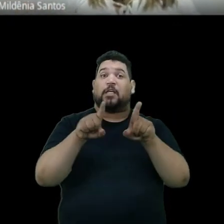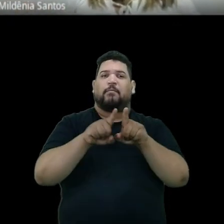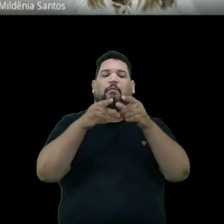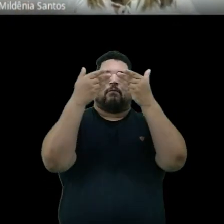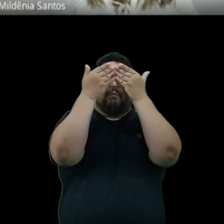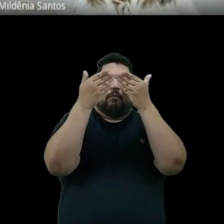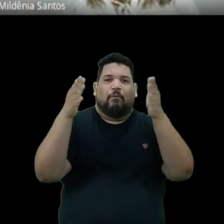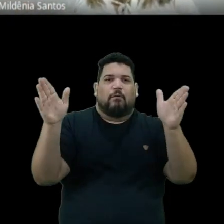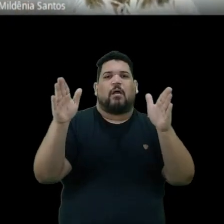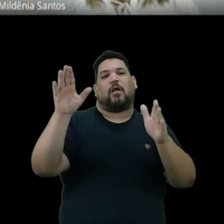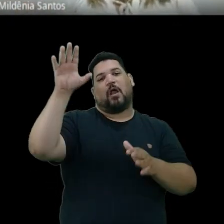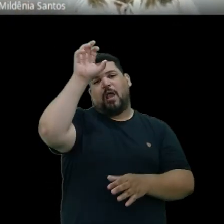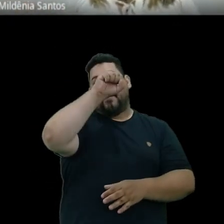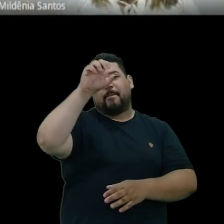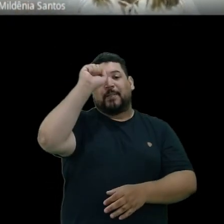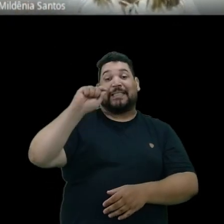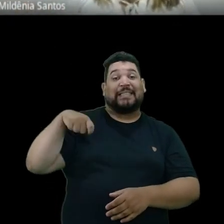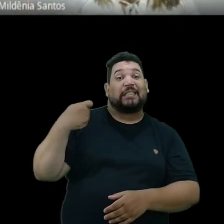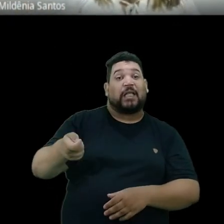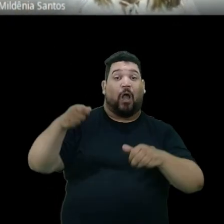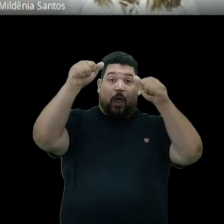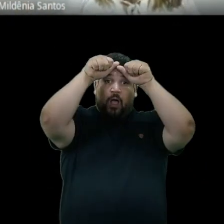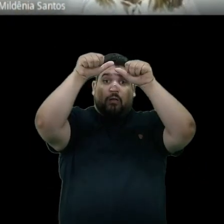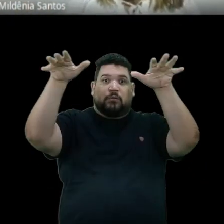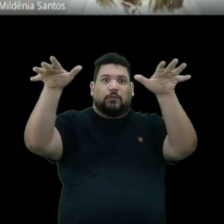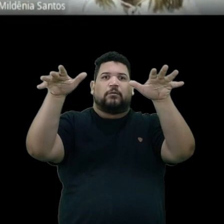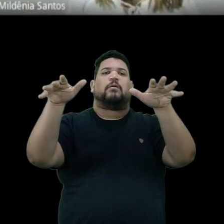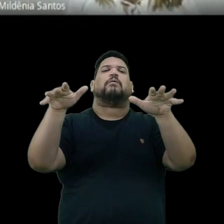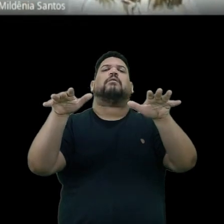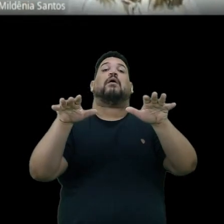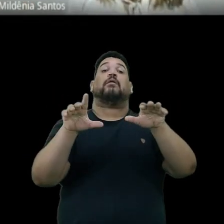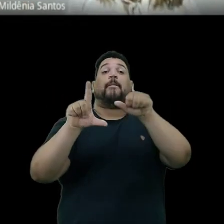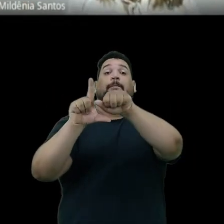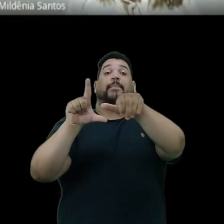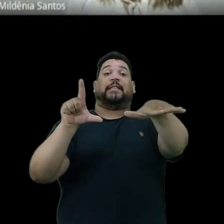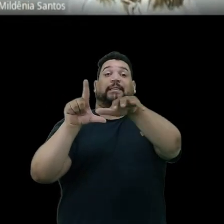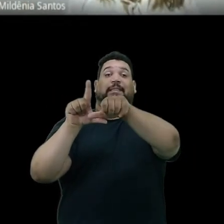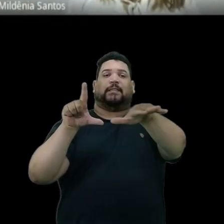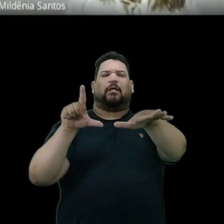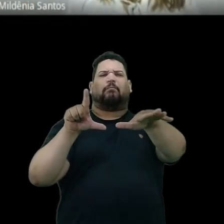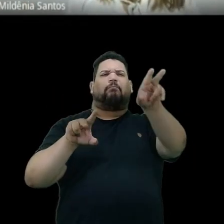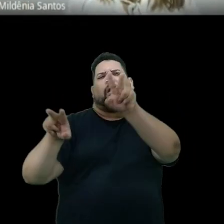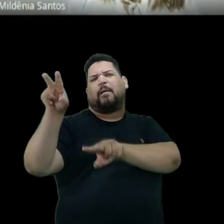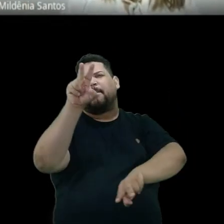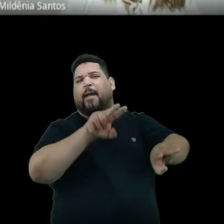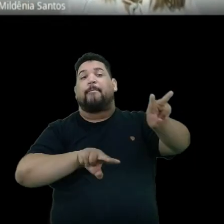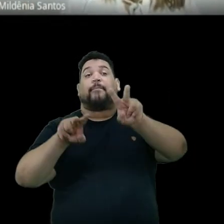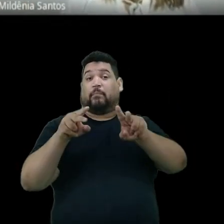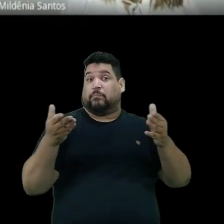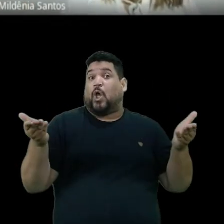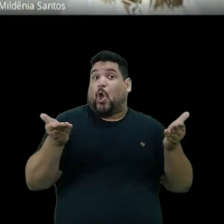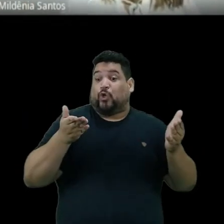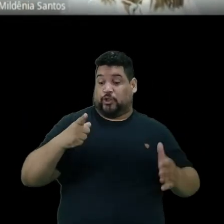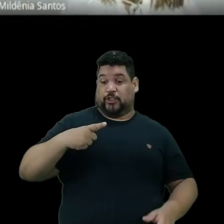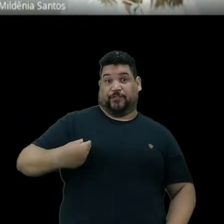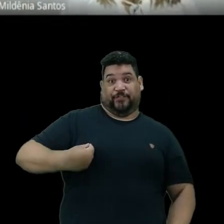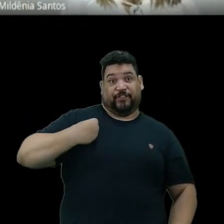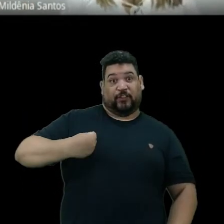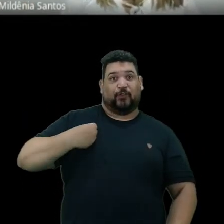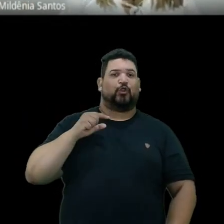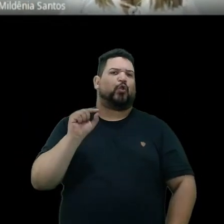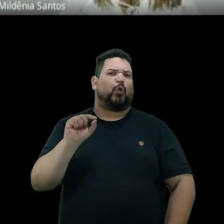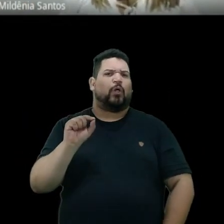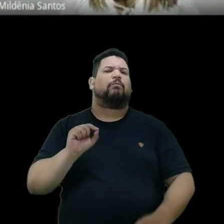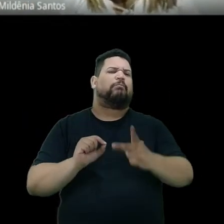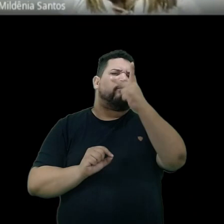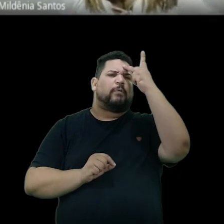autismo. Então, a gente consegue ver na mídia. Hoje, já se tem, por exemplo, quem conhece